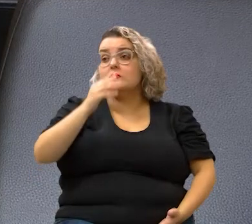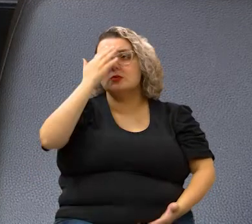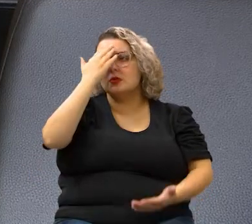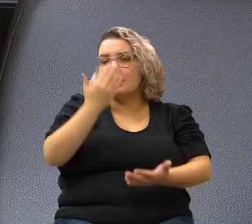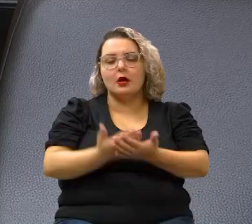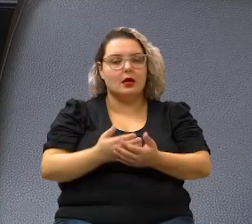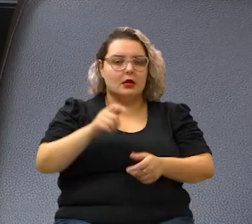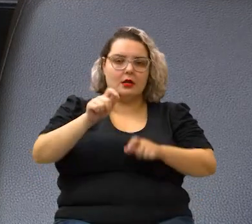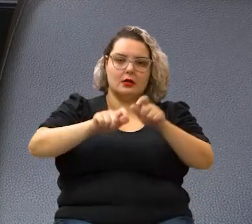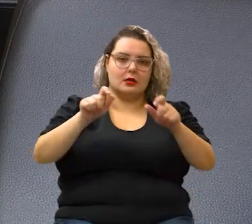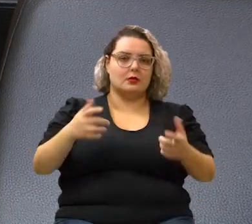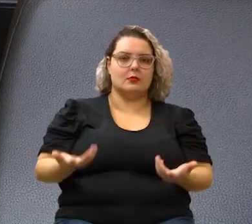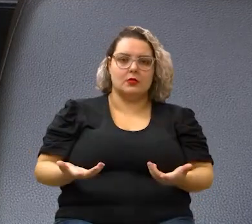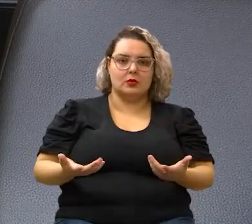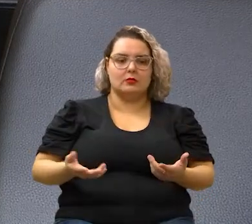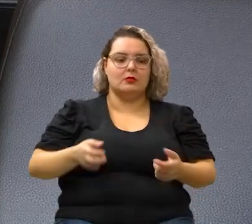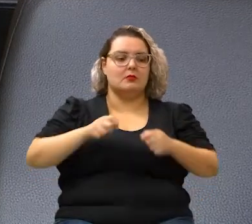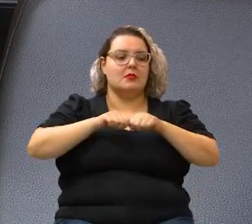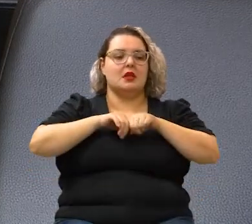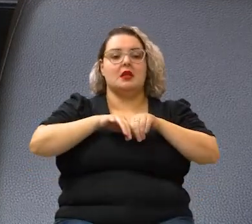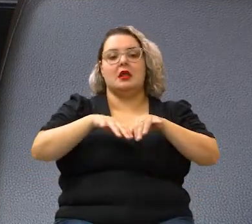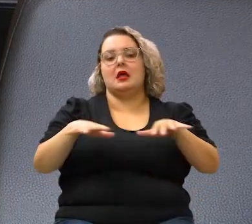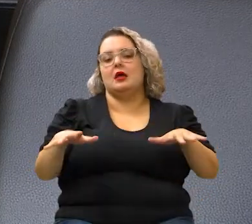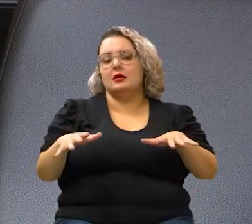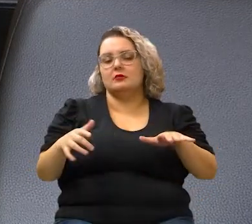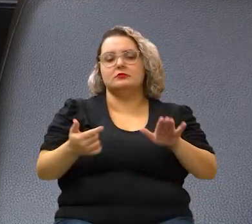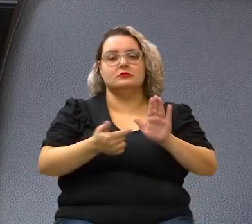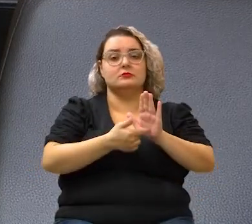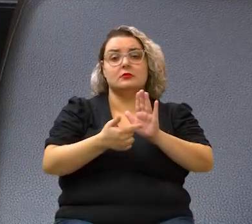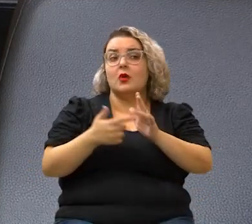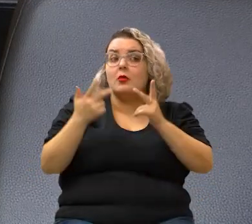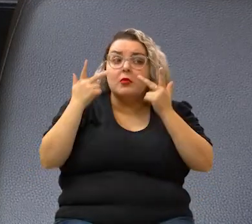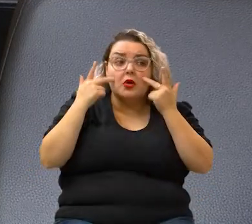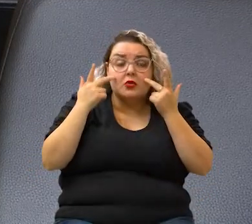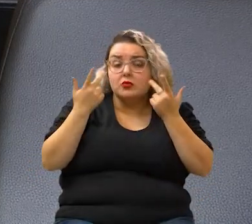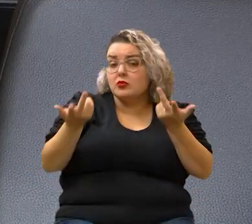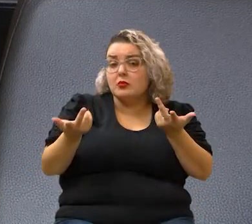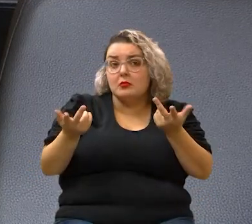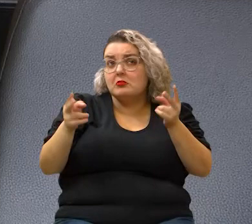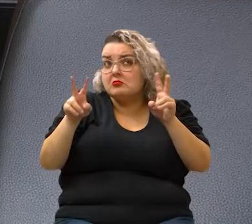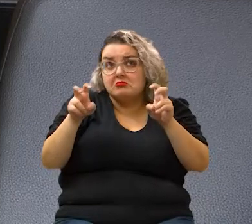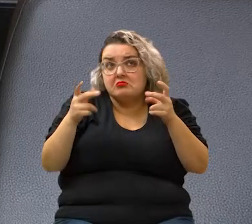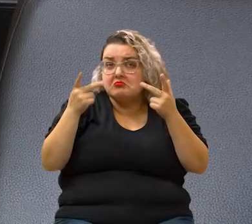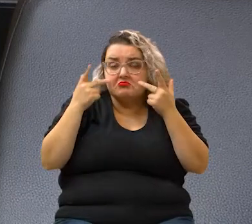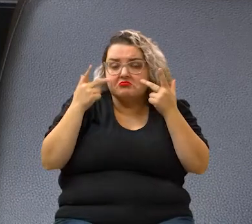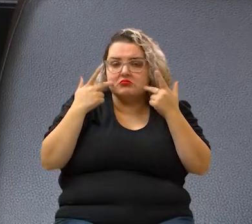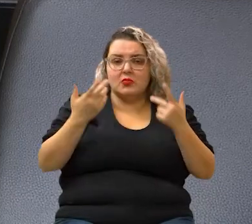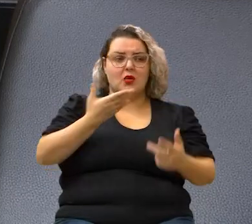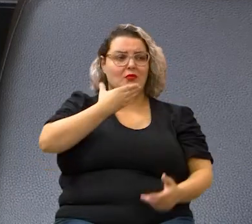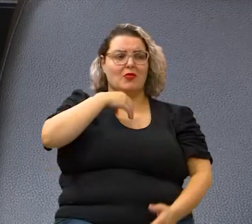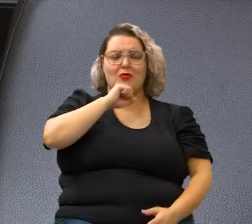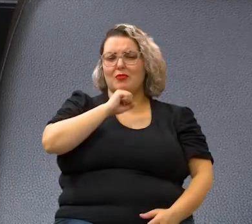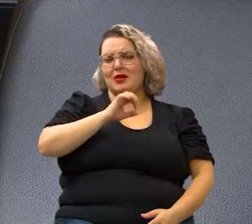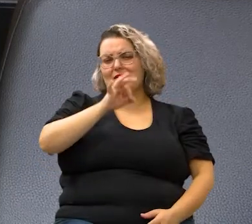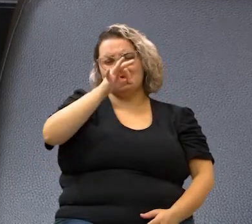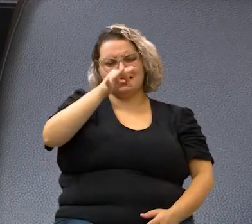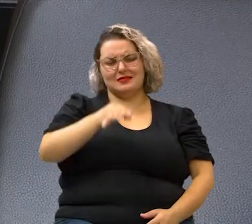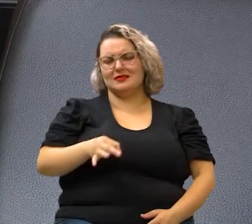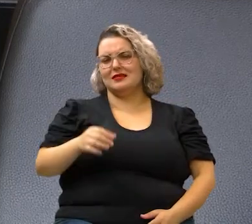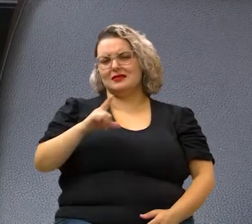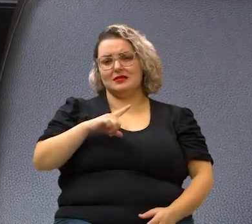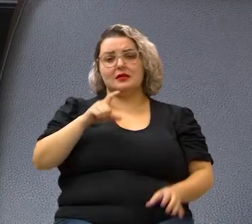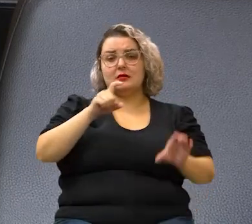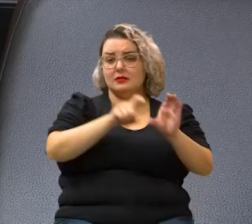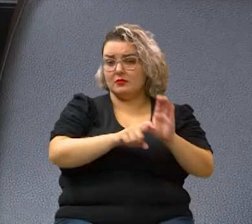E eu não consigo acreditar que as pessoas proliferam essa situação como se fosse normal, natural. Meu pai, com toda